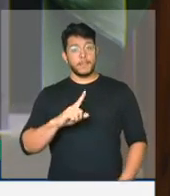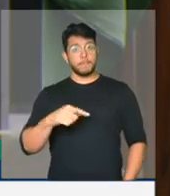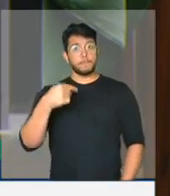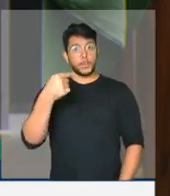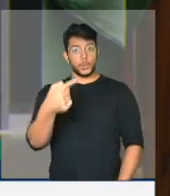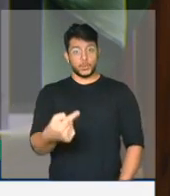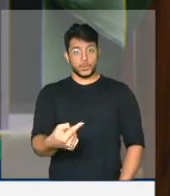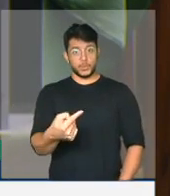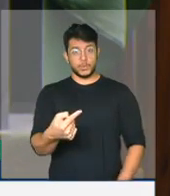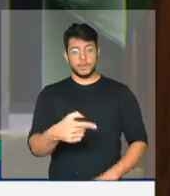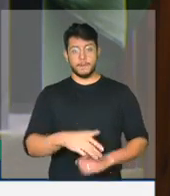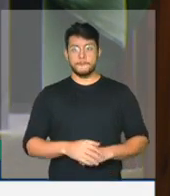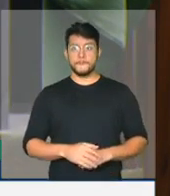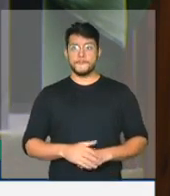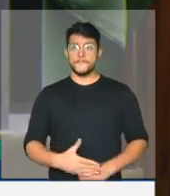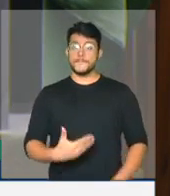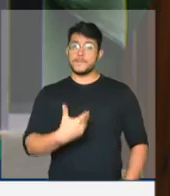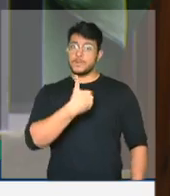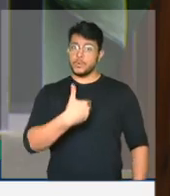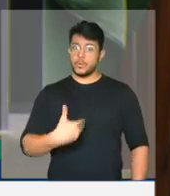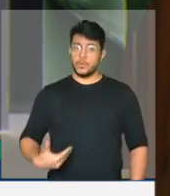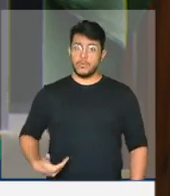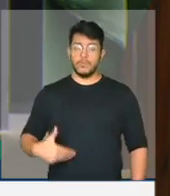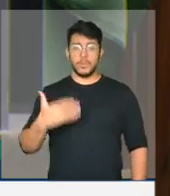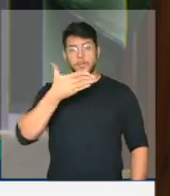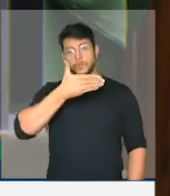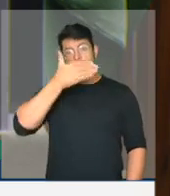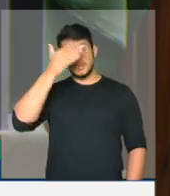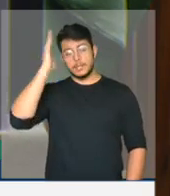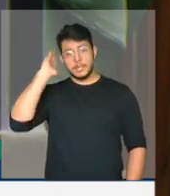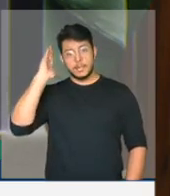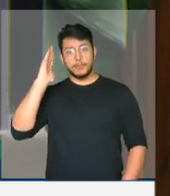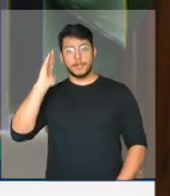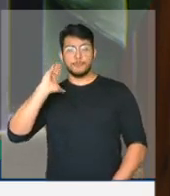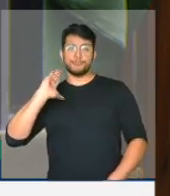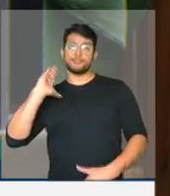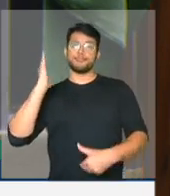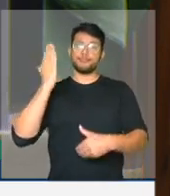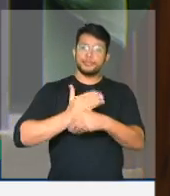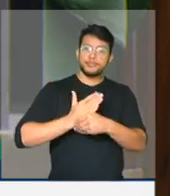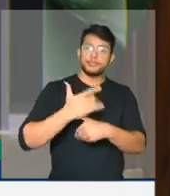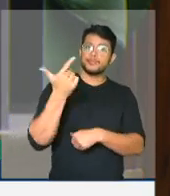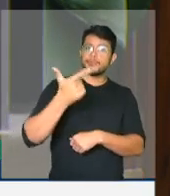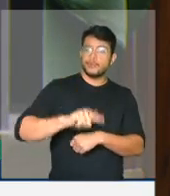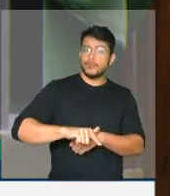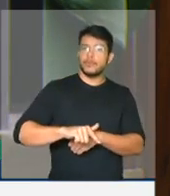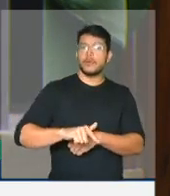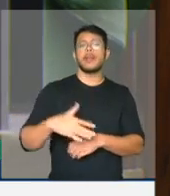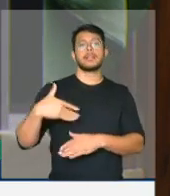Posteriormente, o governo Temer derrubou essa liminar e o processo continuou correndo.